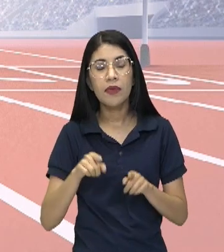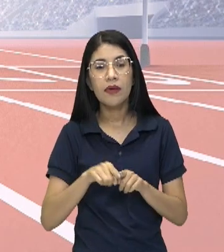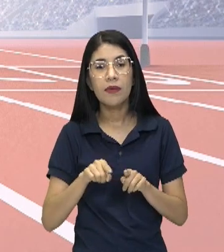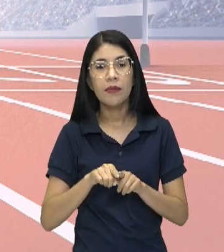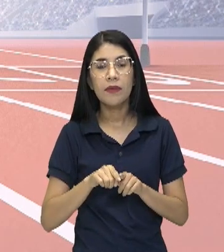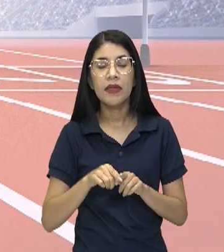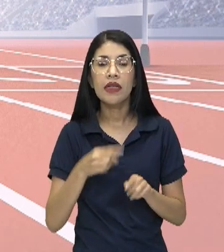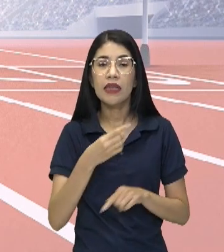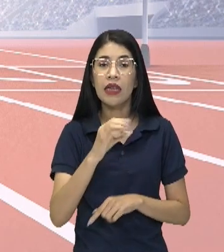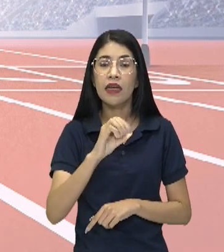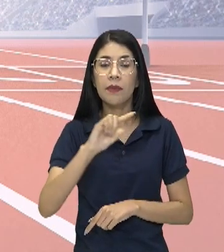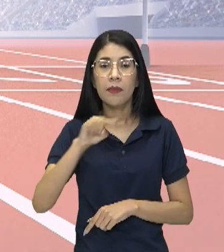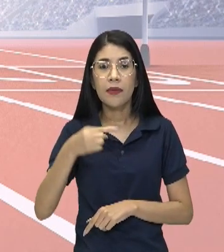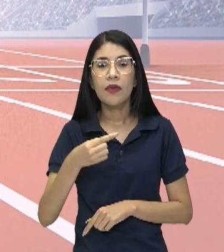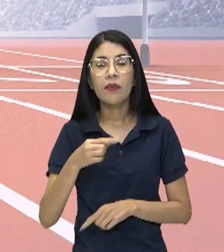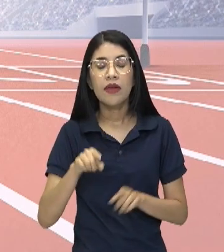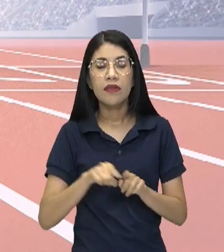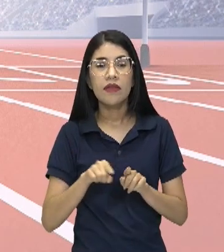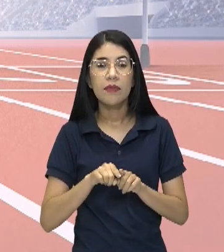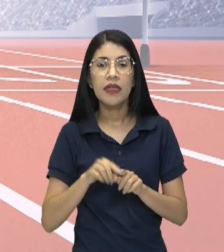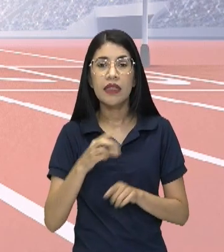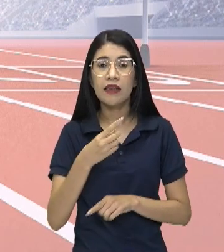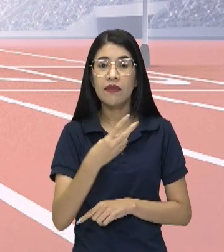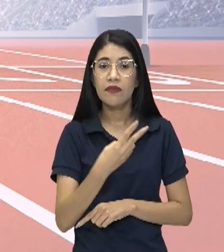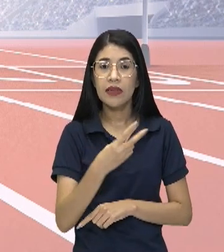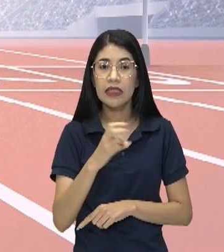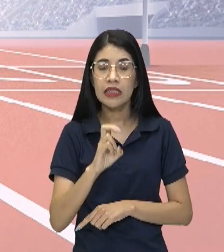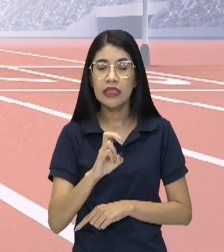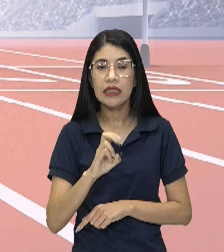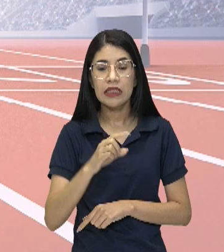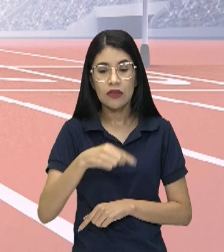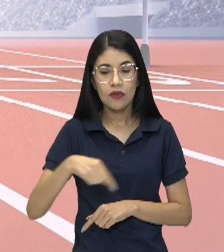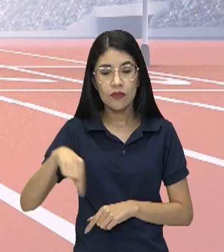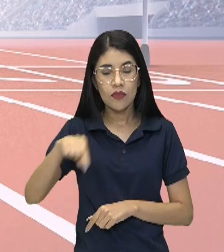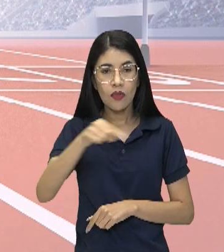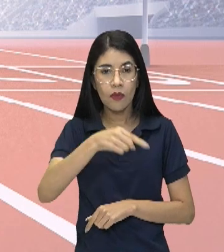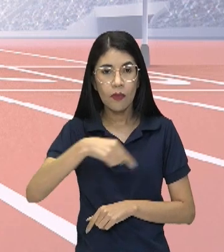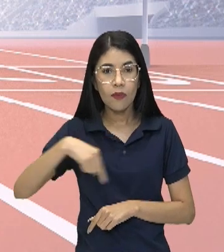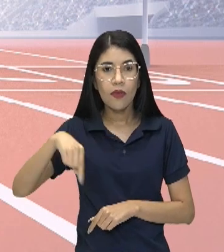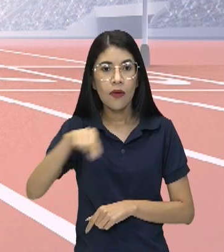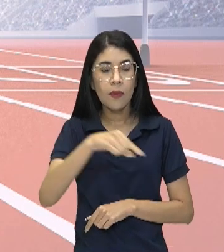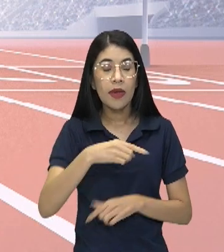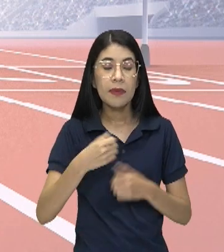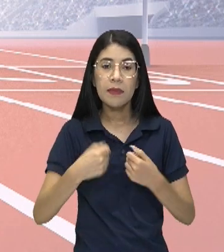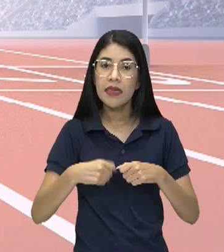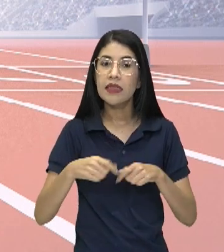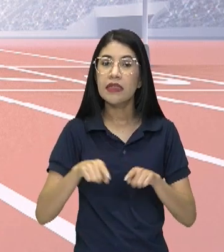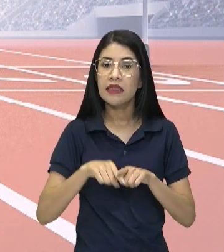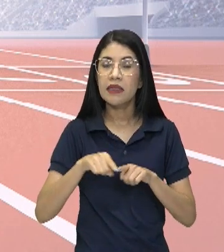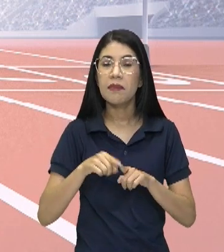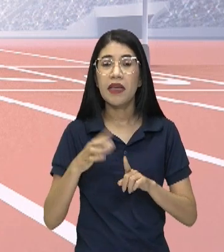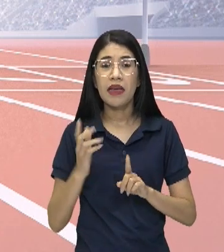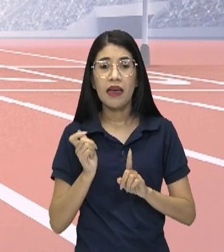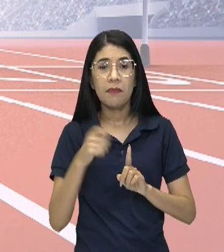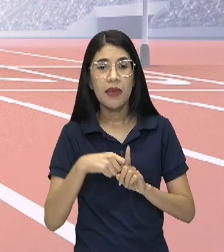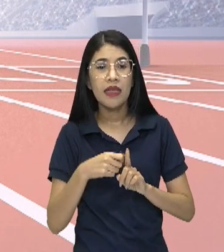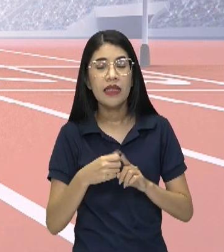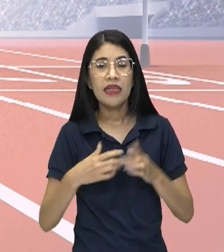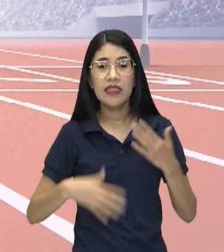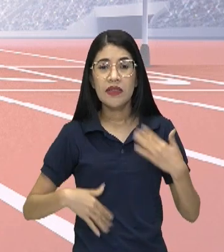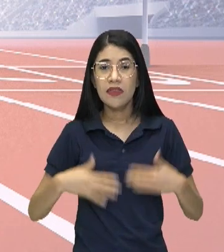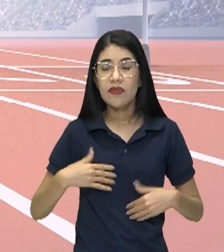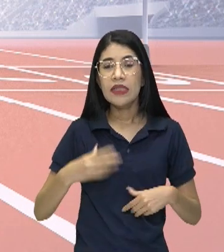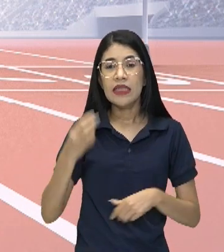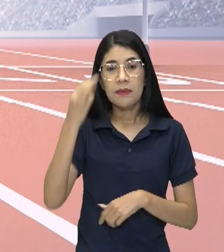longa de pista, com 25 voltas, exigindo aí grande capacidade física e mental desses